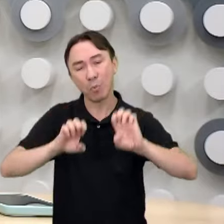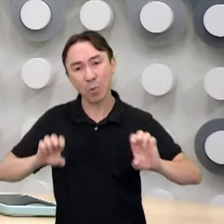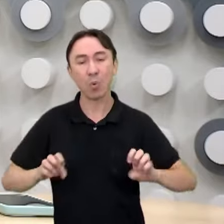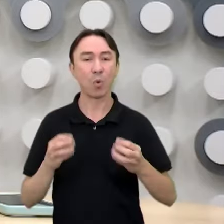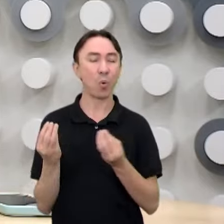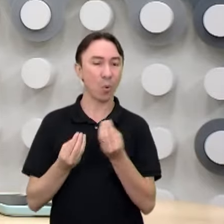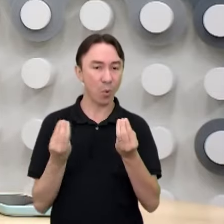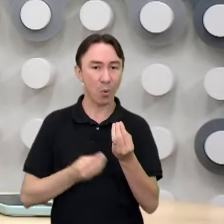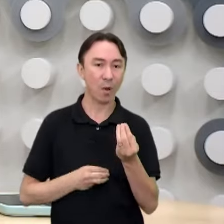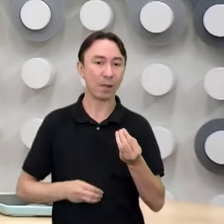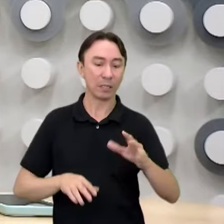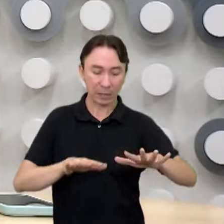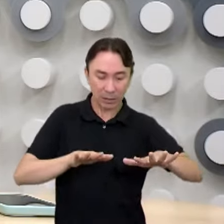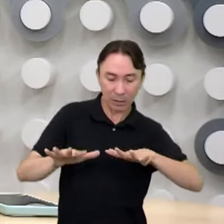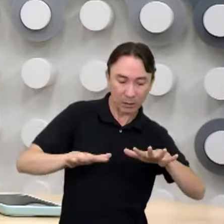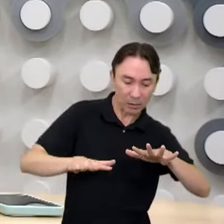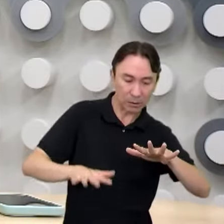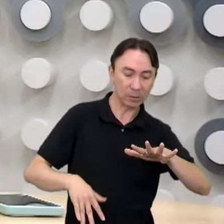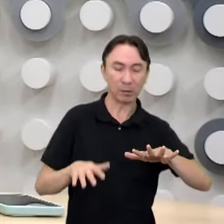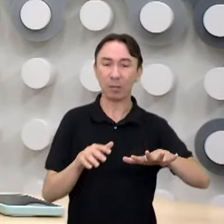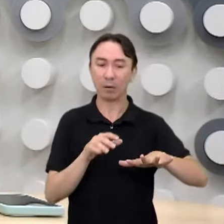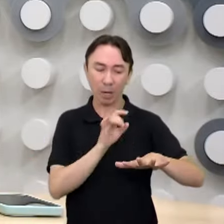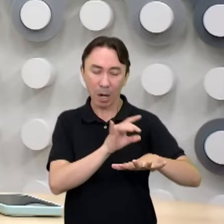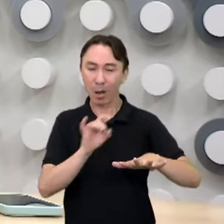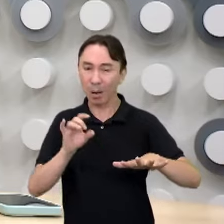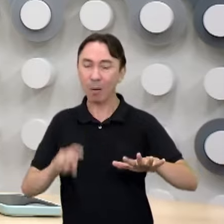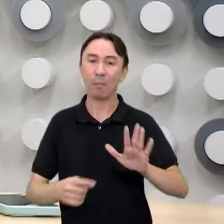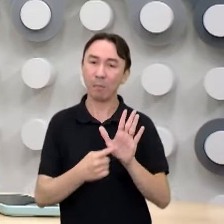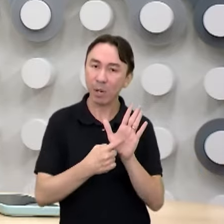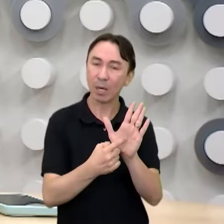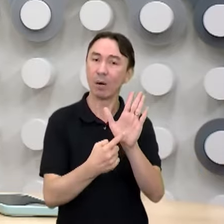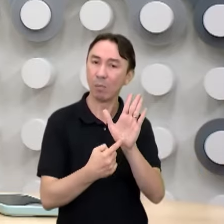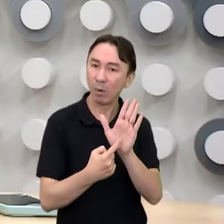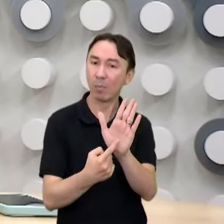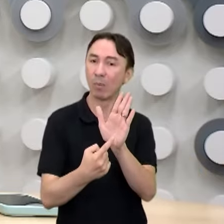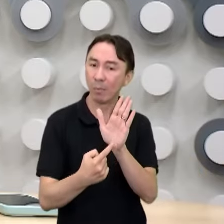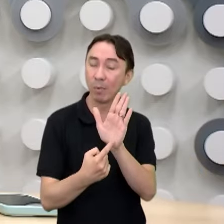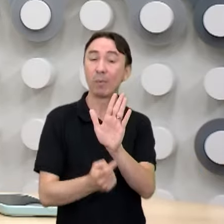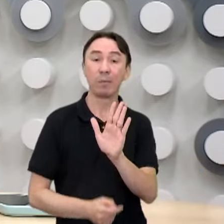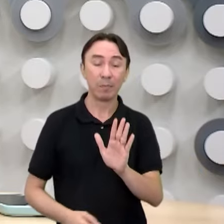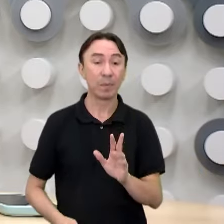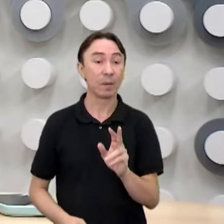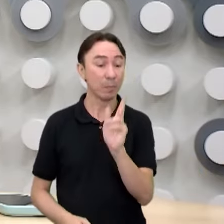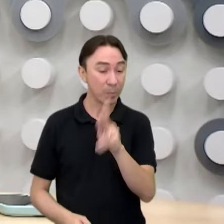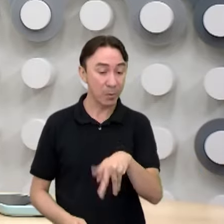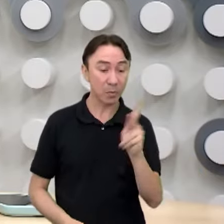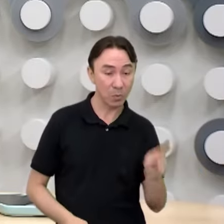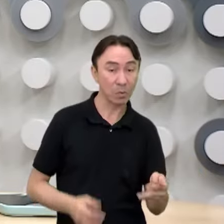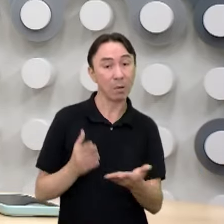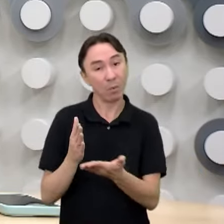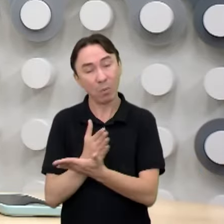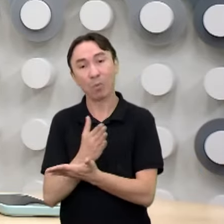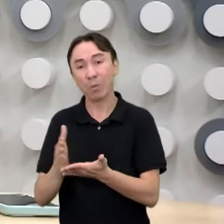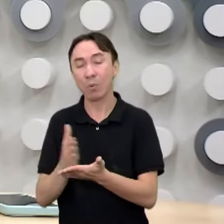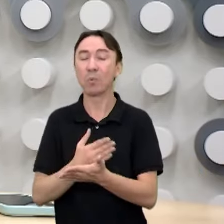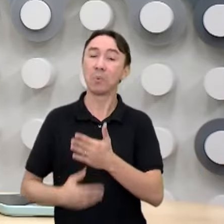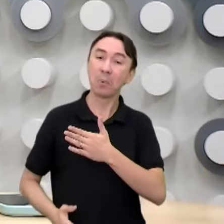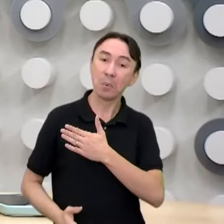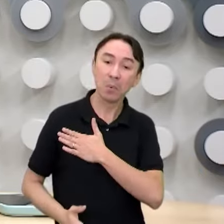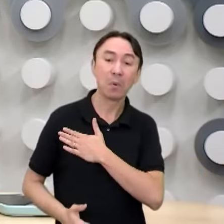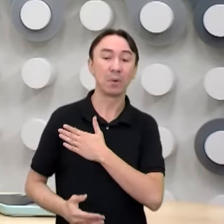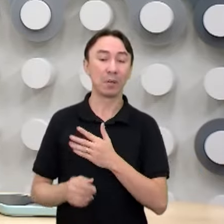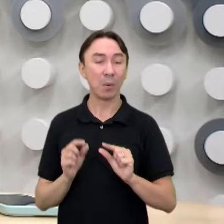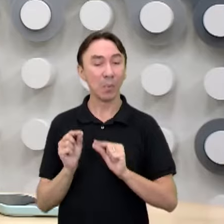Muito legal, né? Alguns professores gostam de fazer essas atividades aí relacionadas aí com esse processo